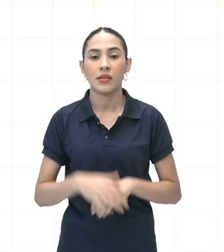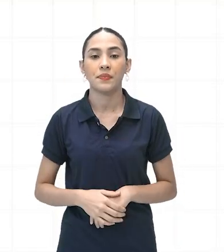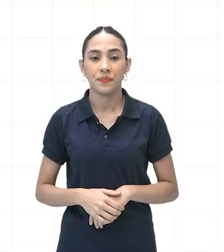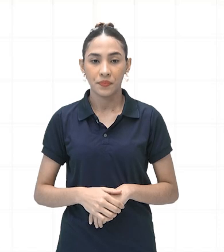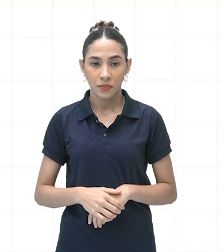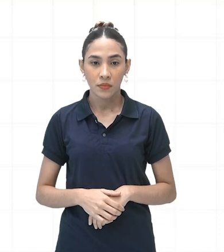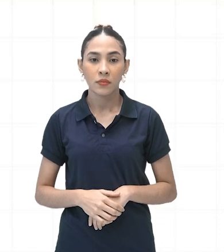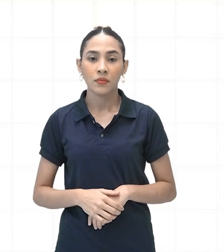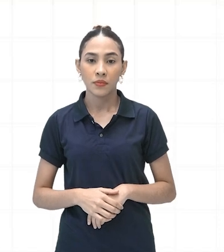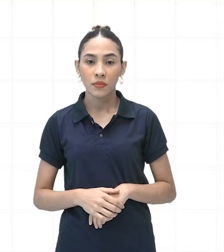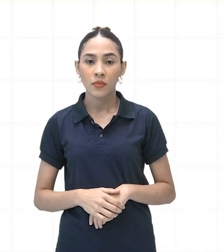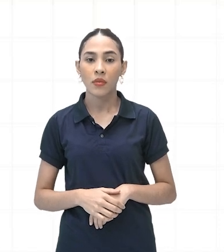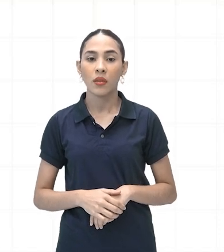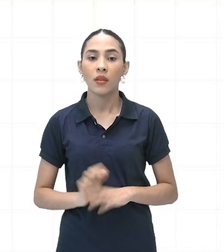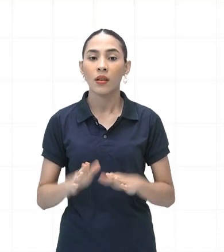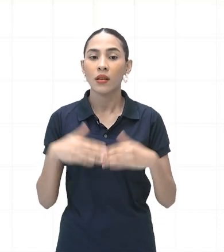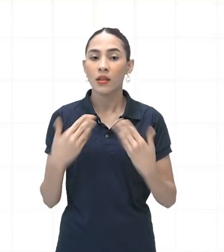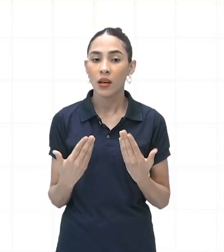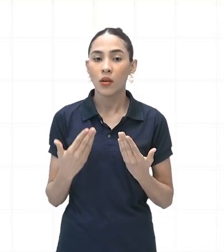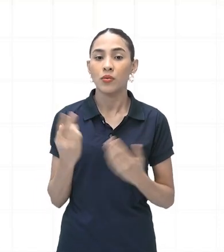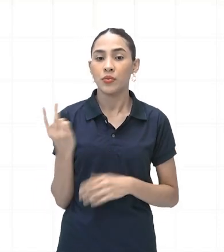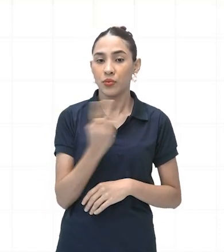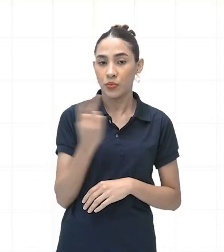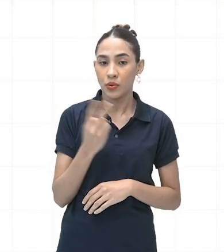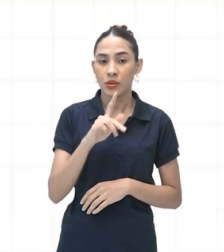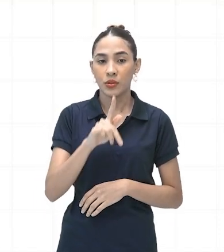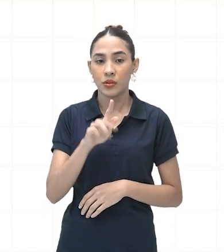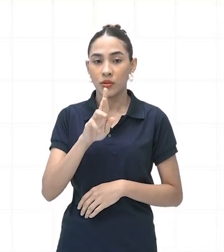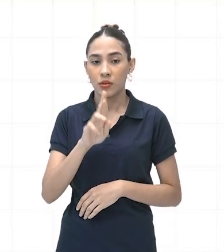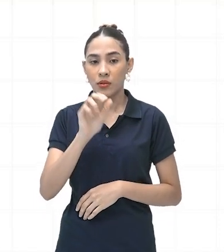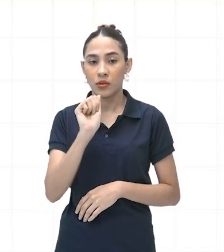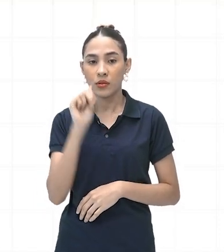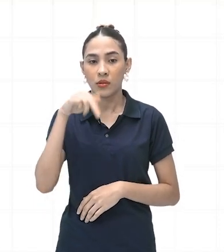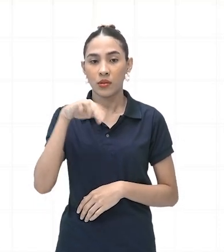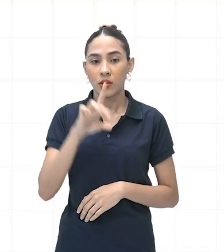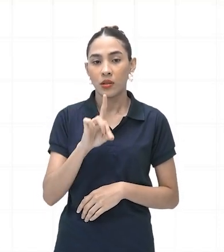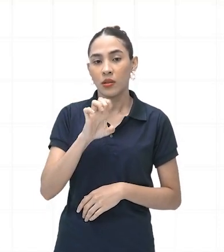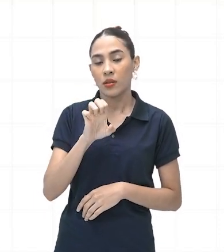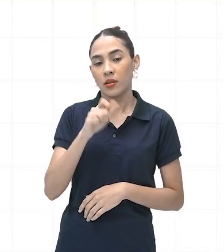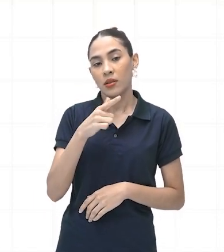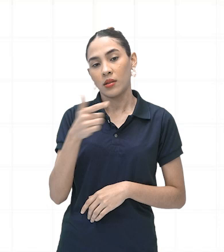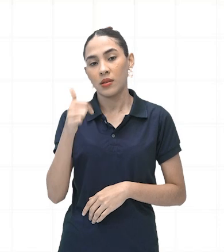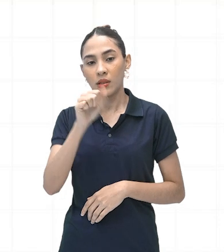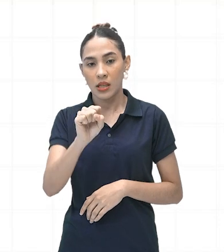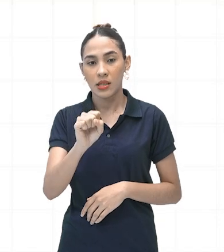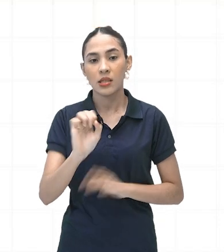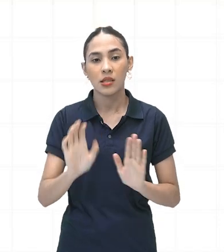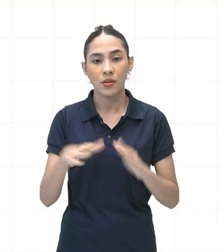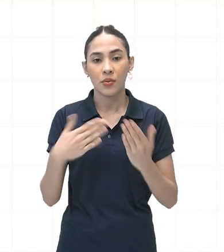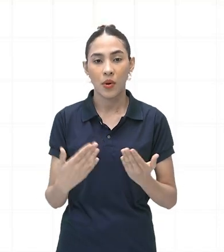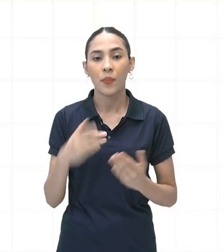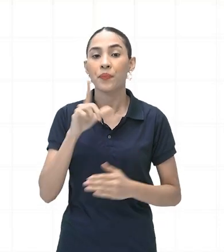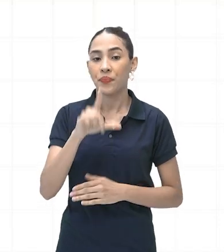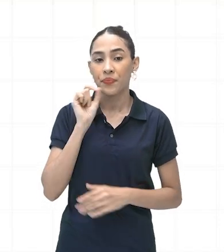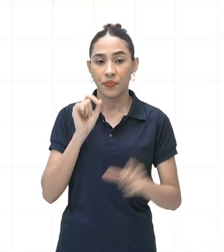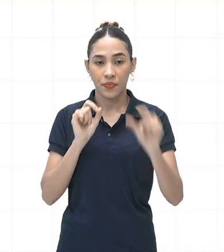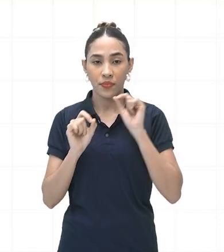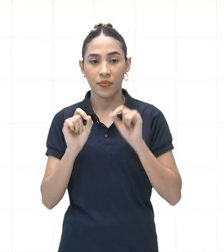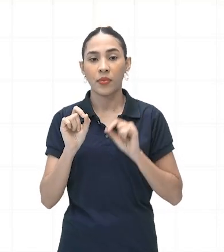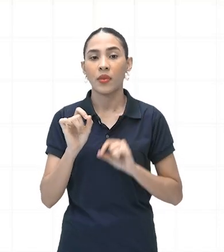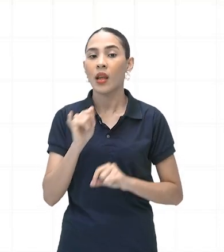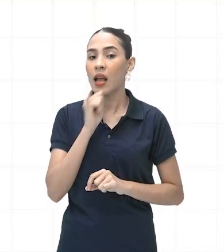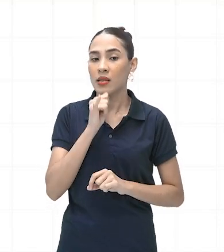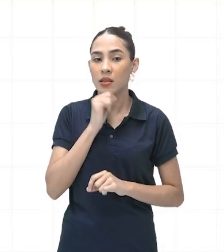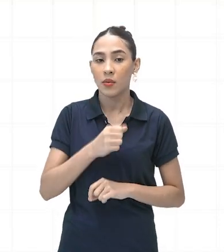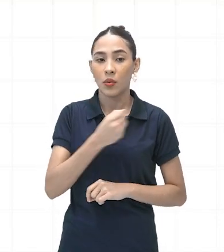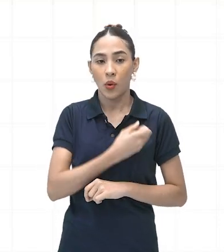Beleza? Então, nós vamos aqui trabalhar essas duas grandezas. Quais são as grandezas, professor? Vamos aqui selecionar as grandezas. É